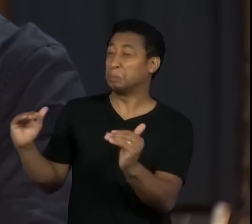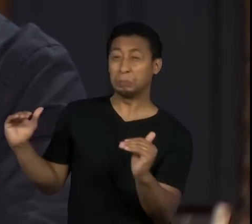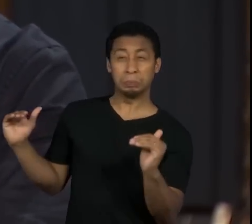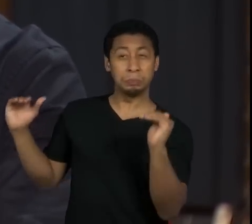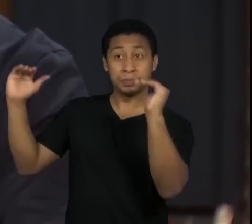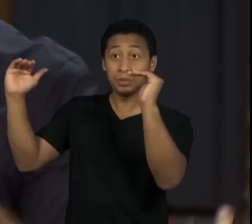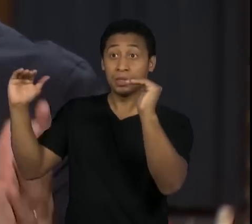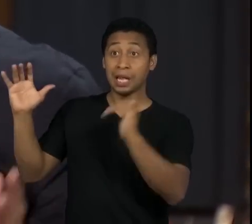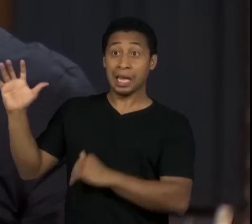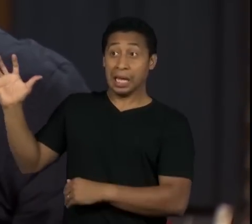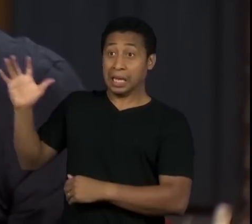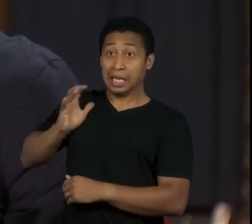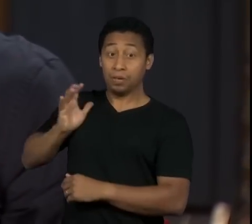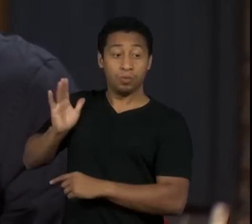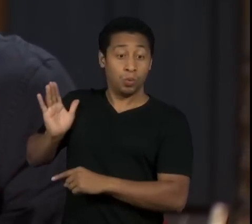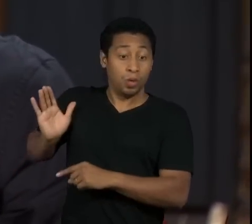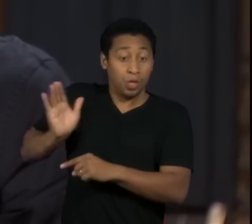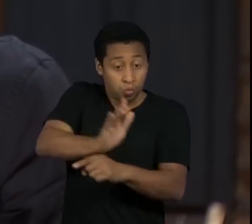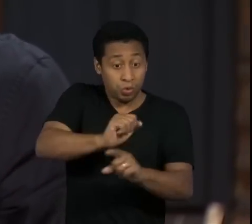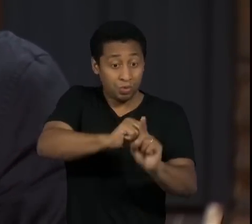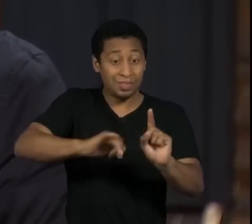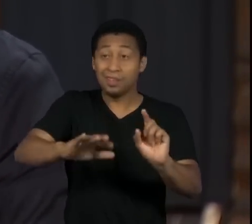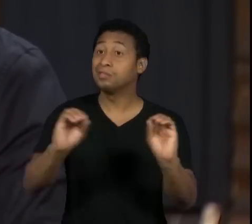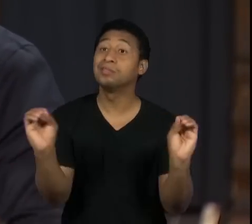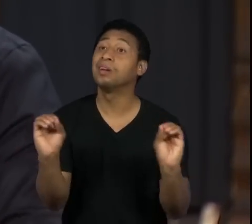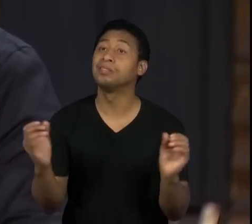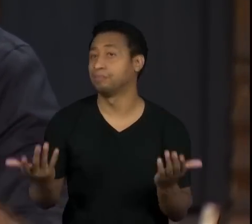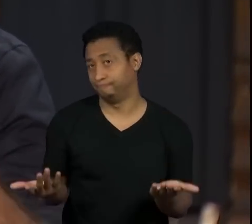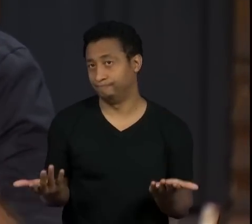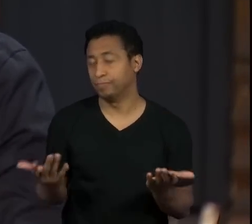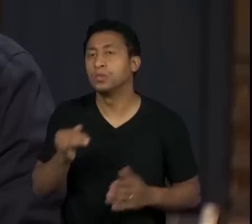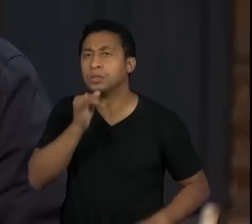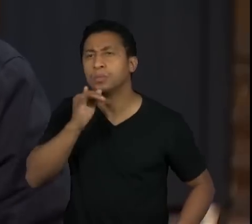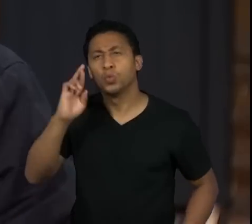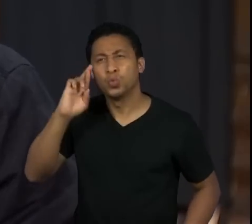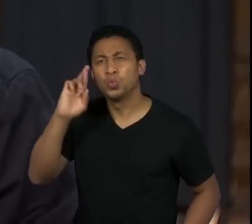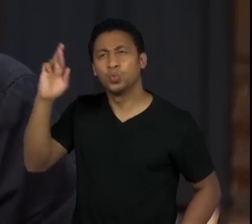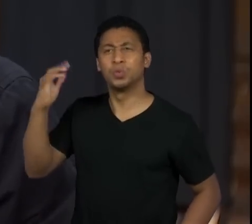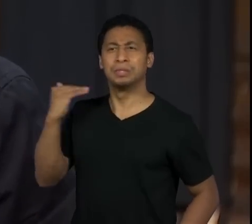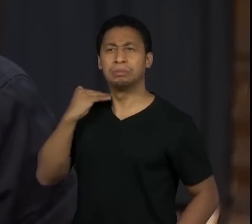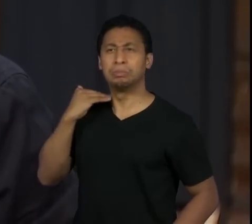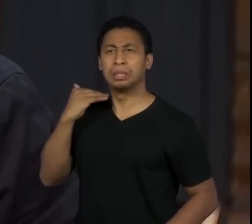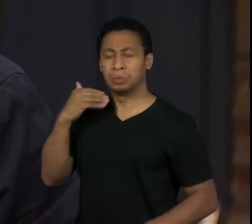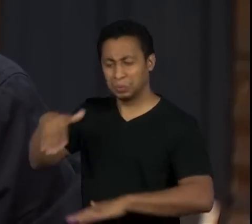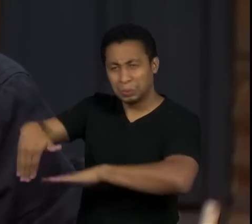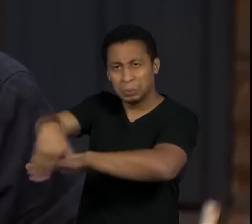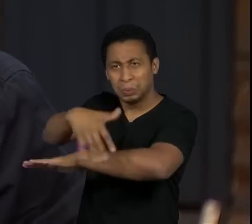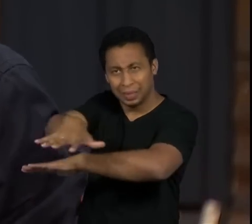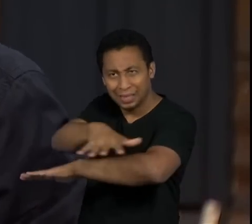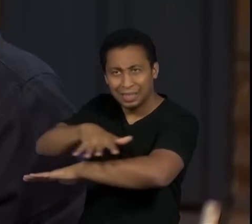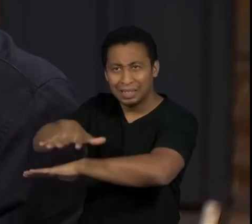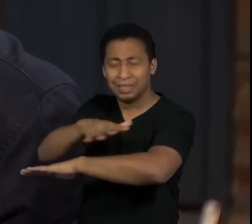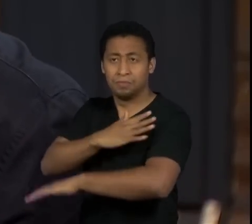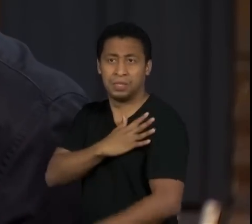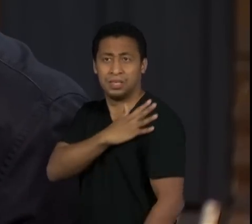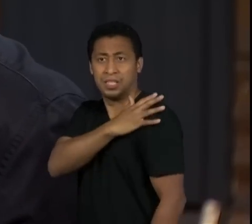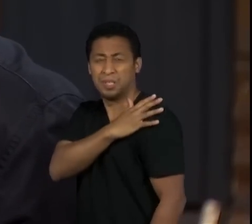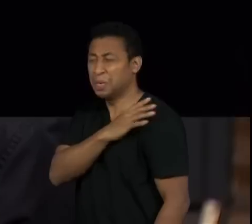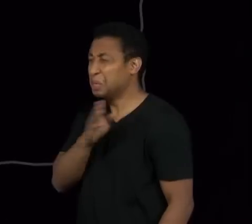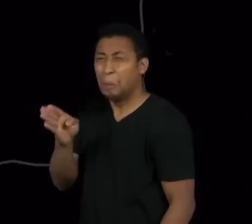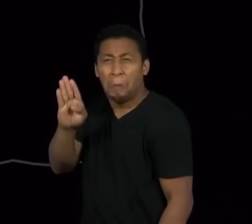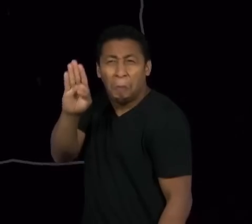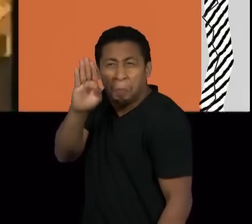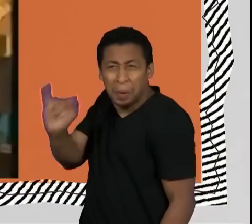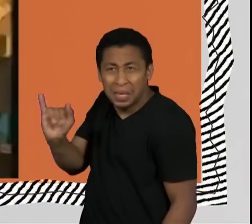dono de um banco ali da Faria Lima, que tem dezenas de bilhões de reais, o cara não produz uma